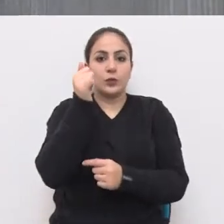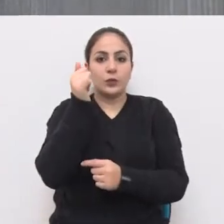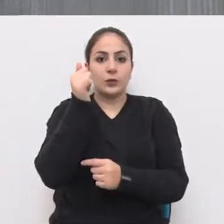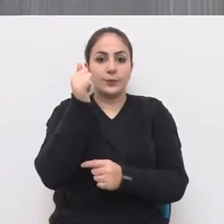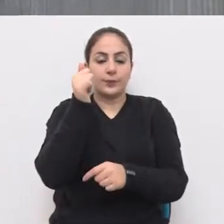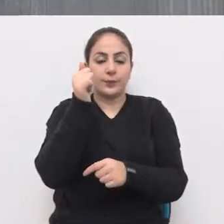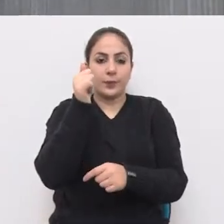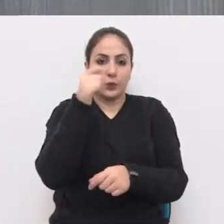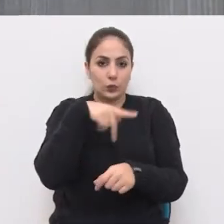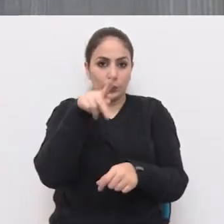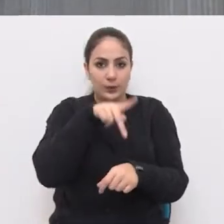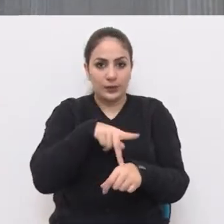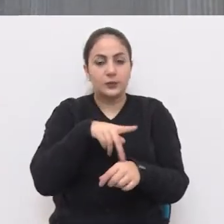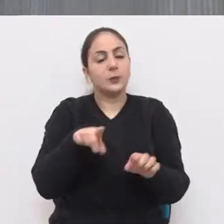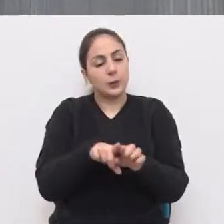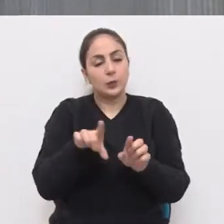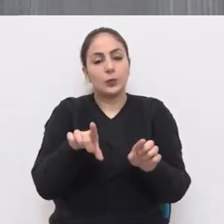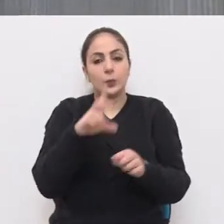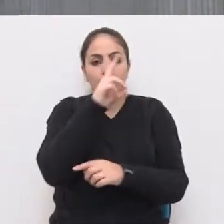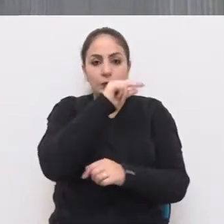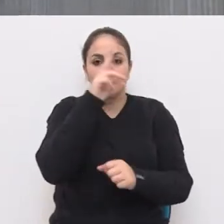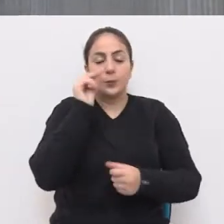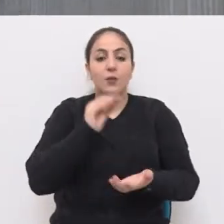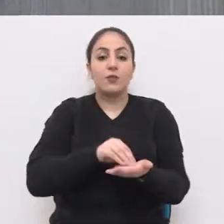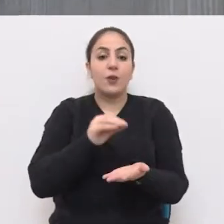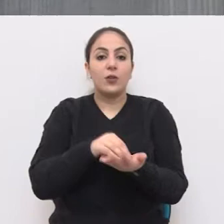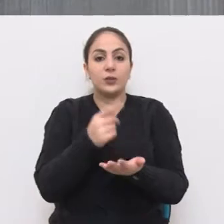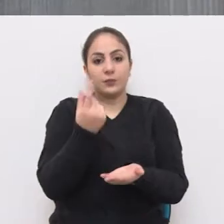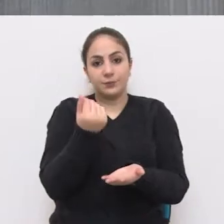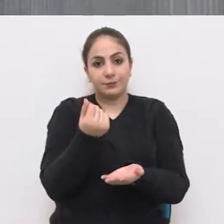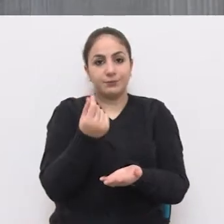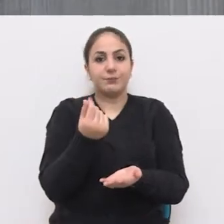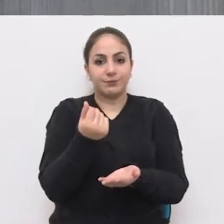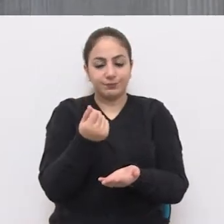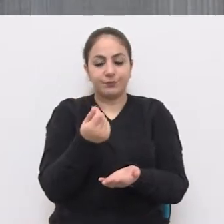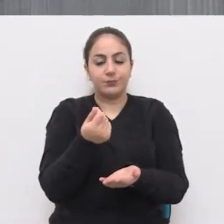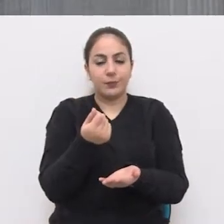município. Então a falta de recursos ela é